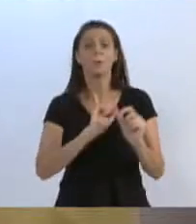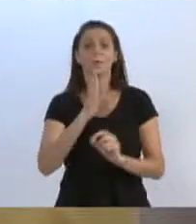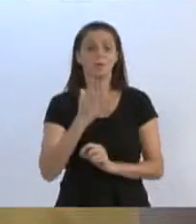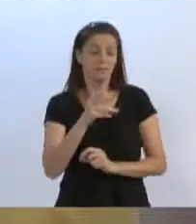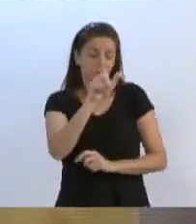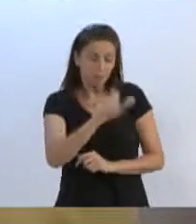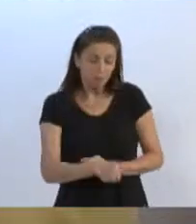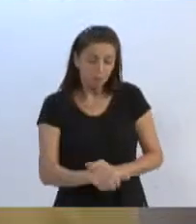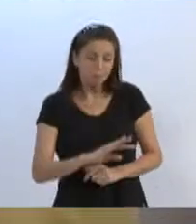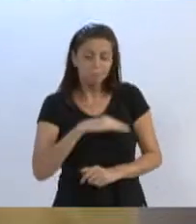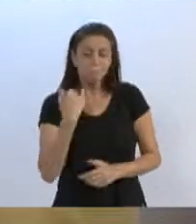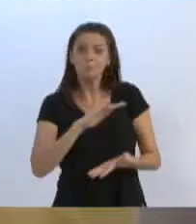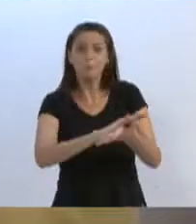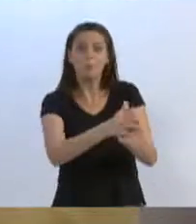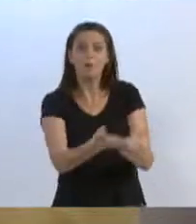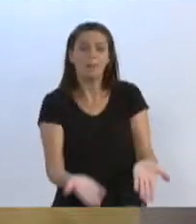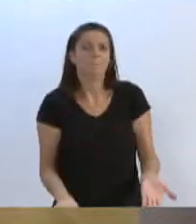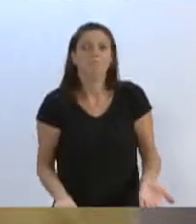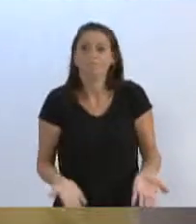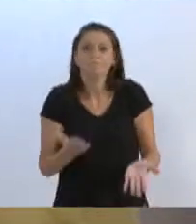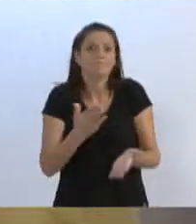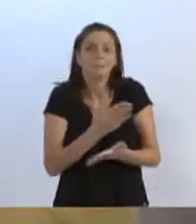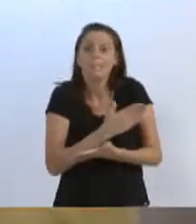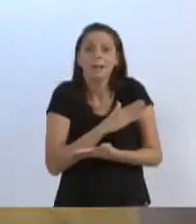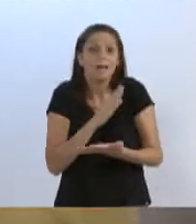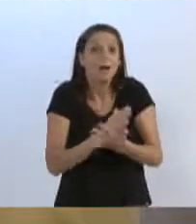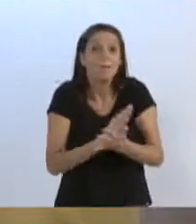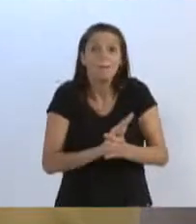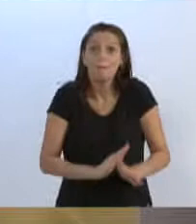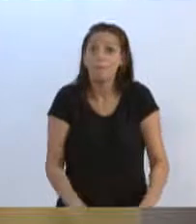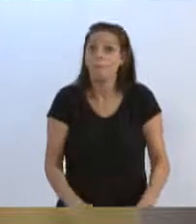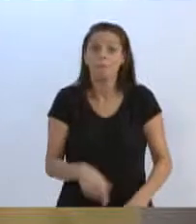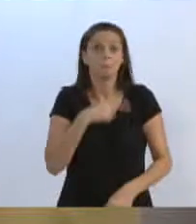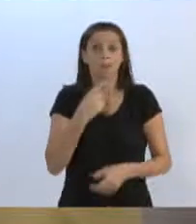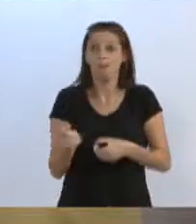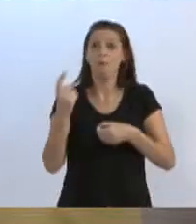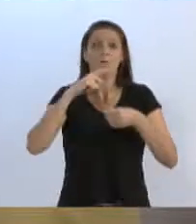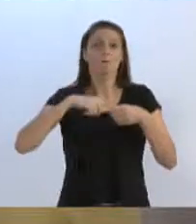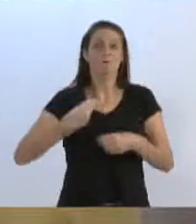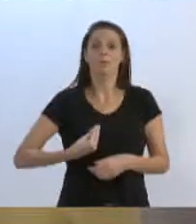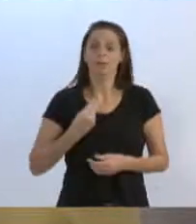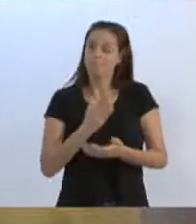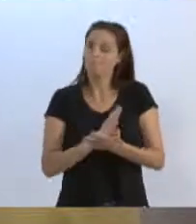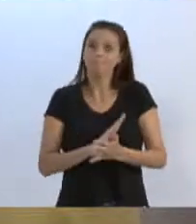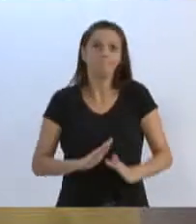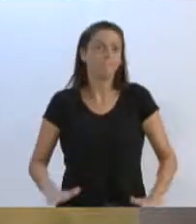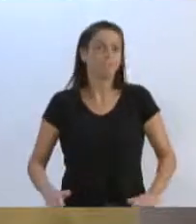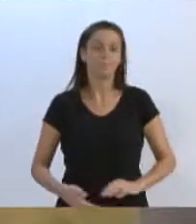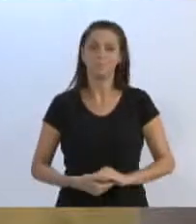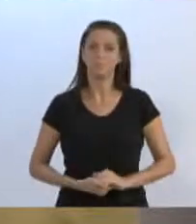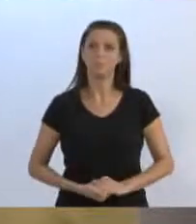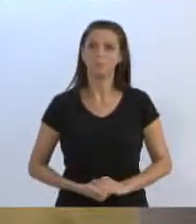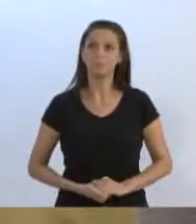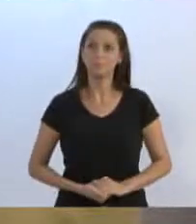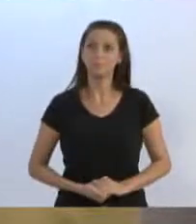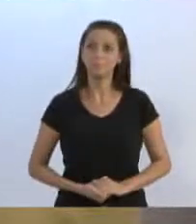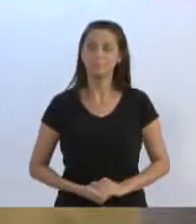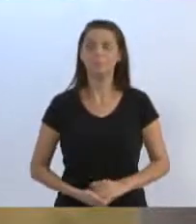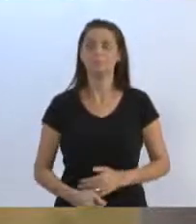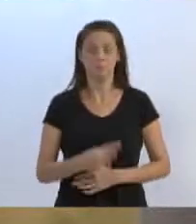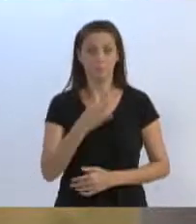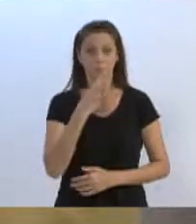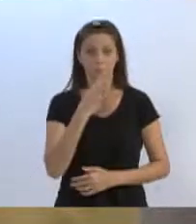que não tem mais como voltar né ao estado que que era antes é eu conheço por